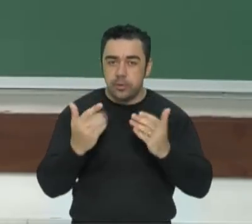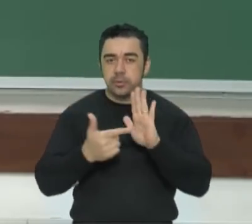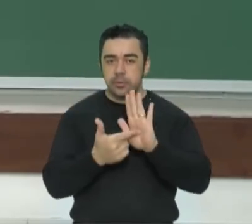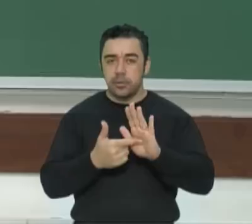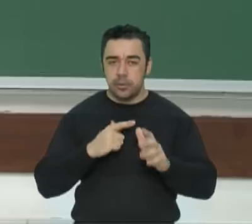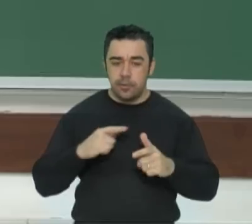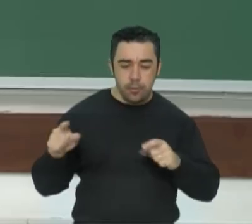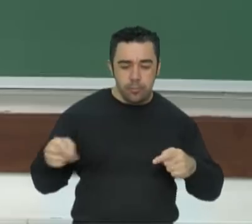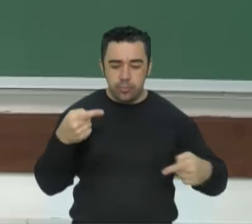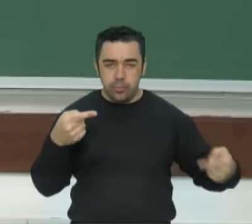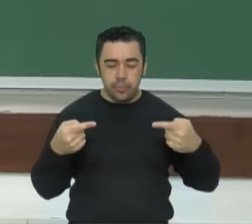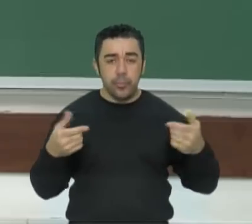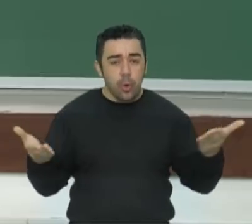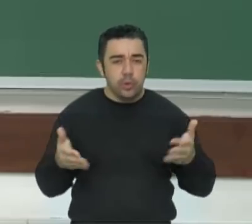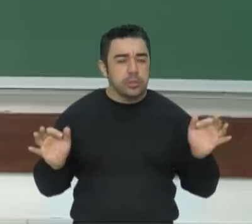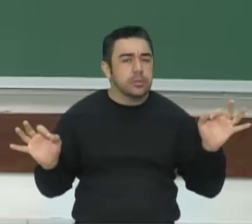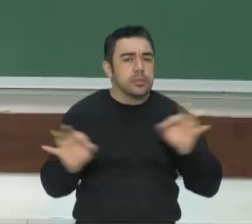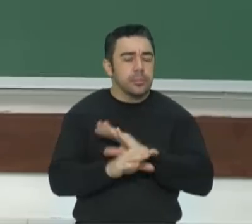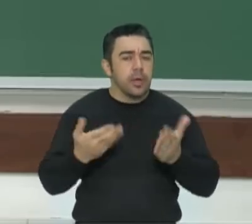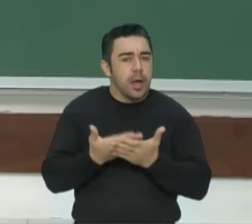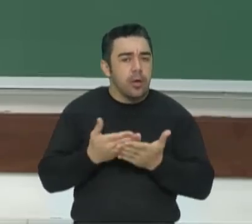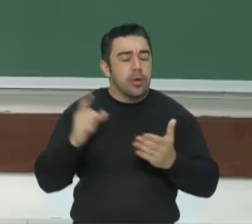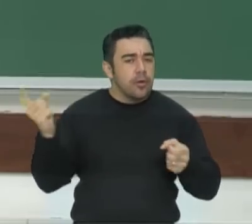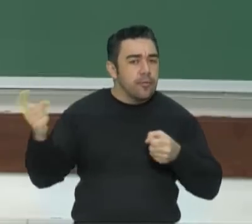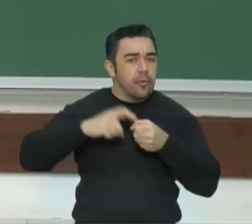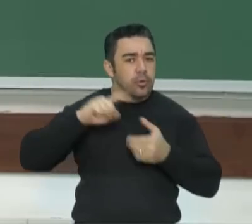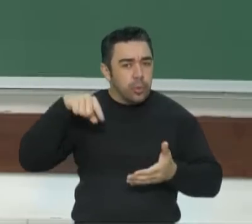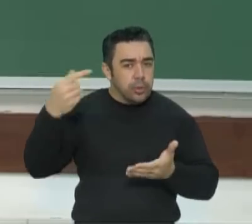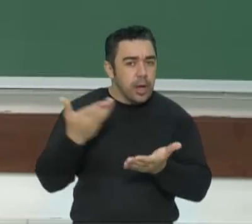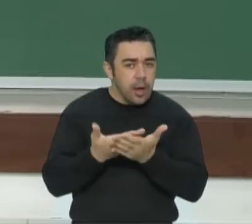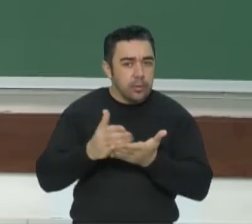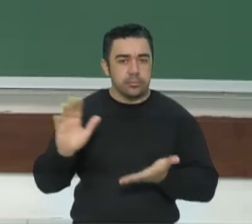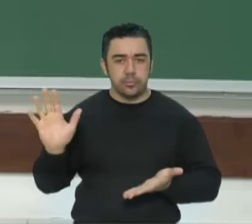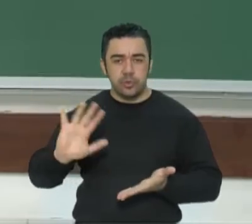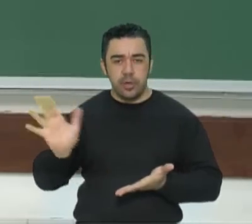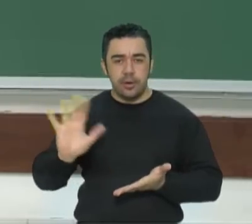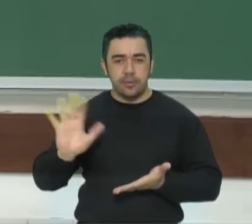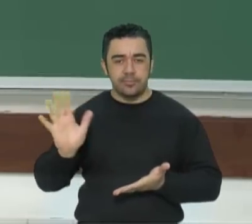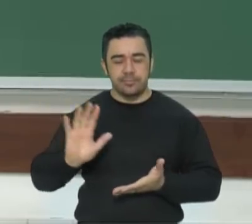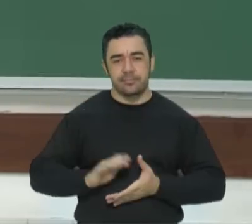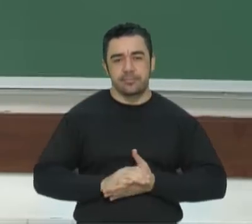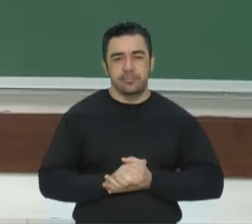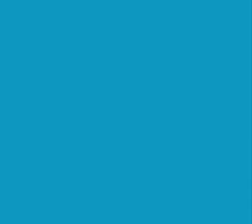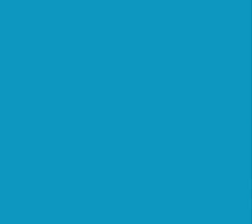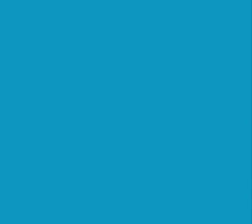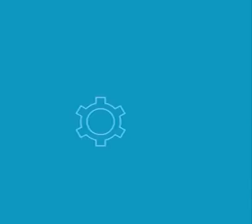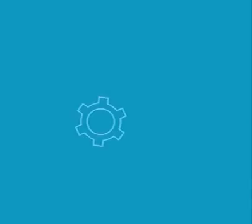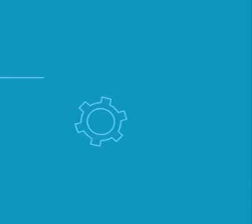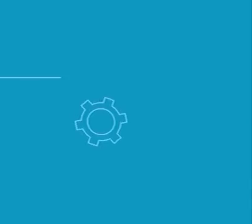hoje? Ficamos por aqui e a gente volta na nossa próxima aula então. Tchau, pessoal!